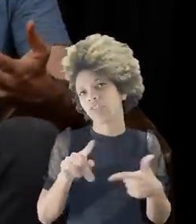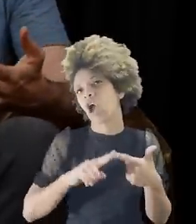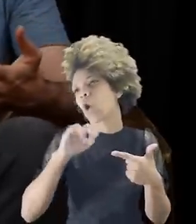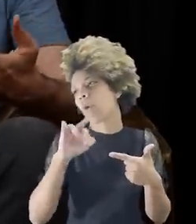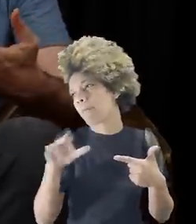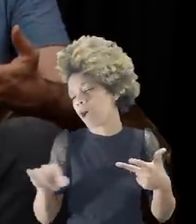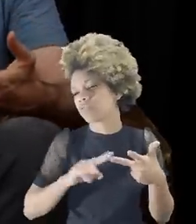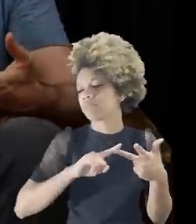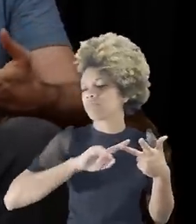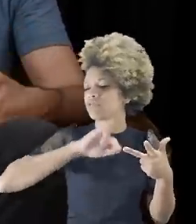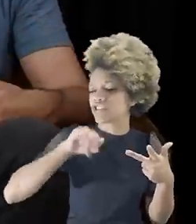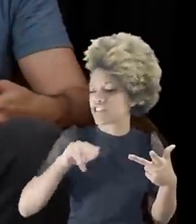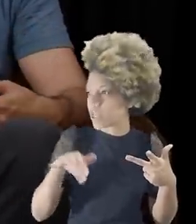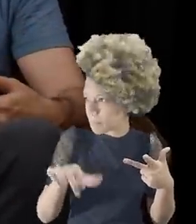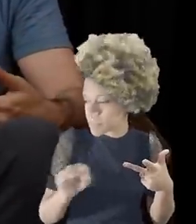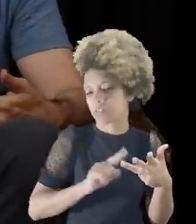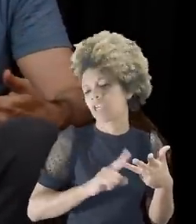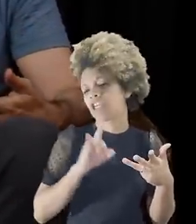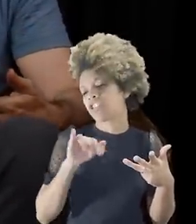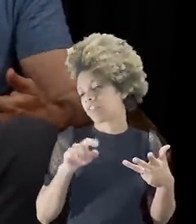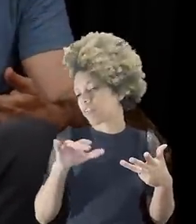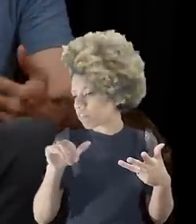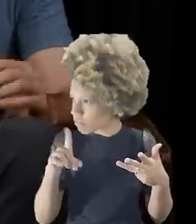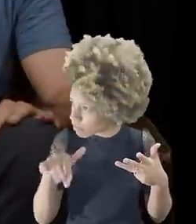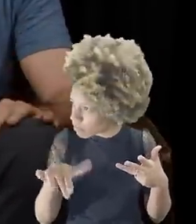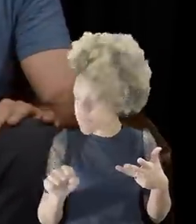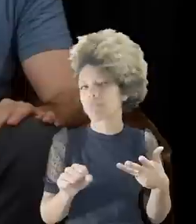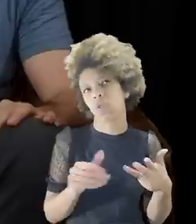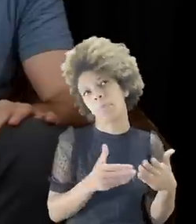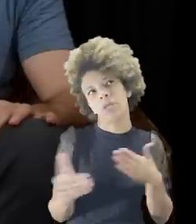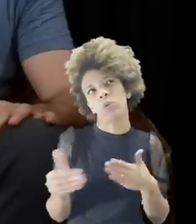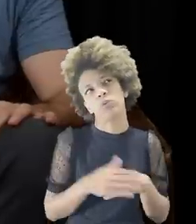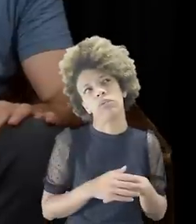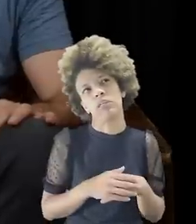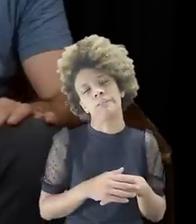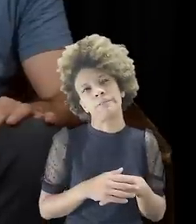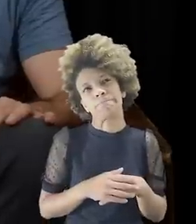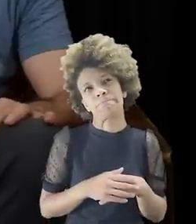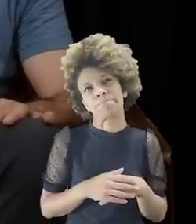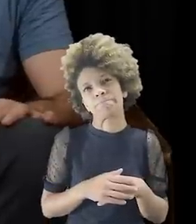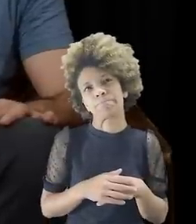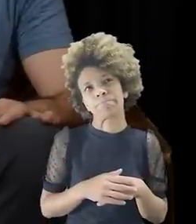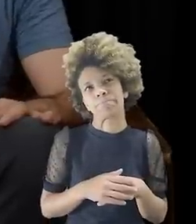come Brian Lebron James E aí Kim Duncan lá no meu início lá com a seleção